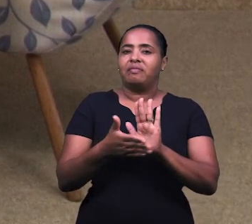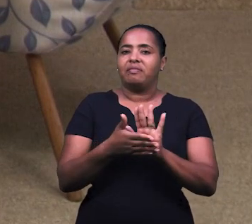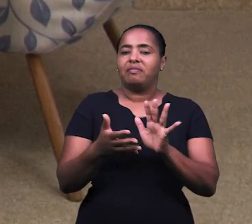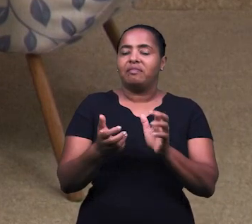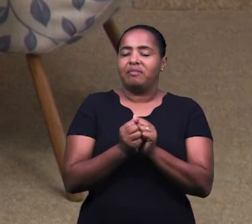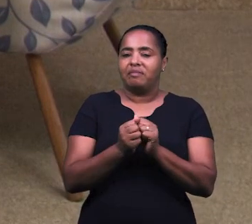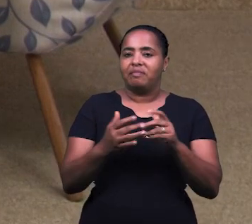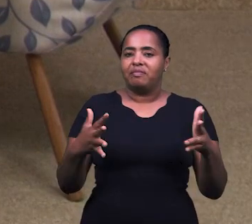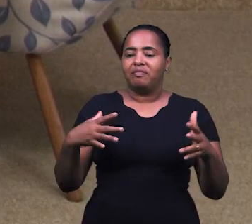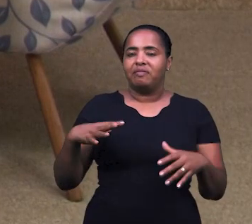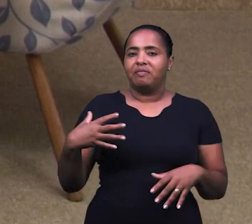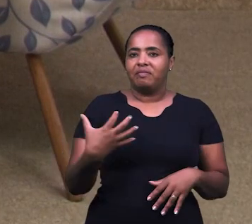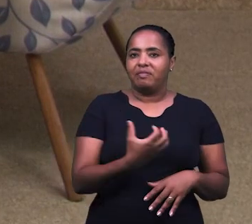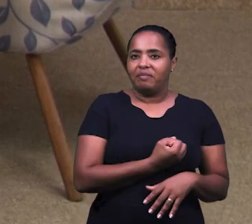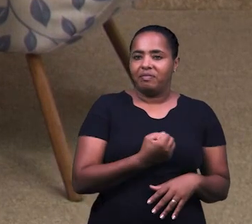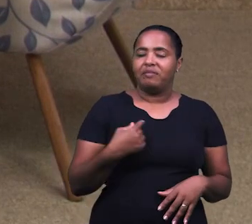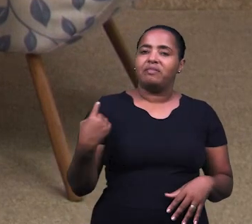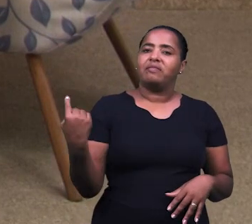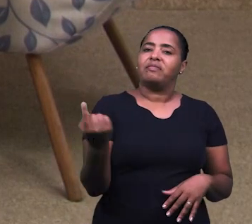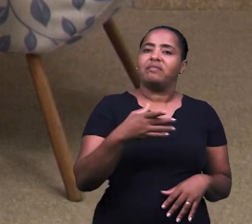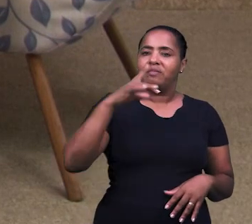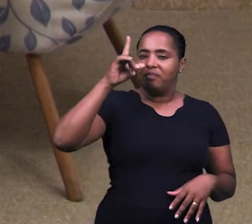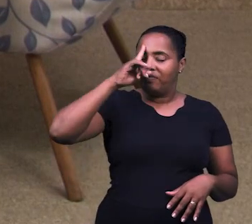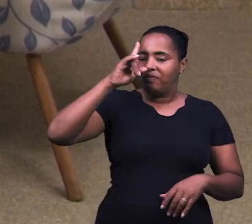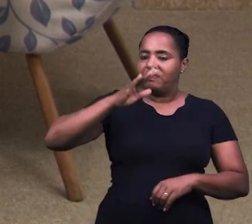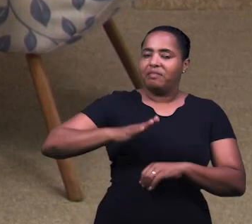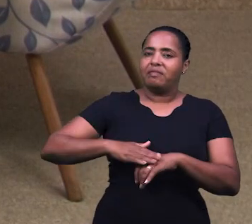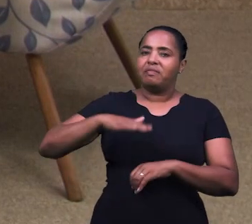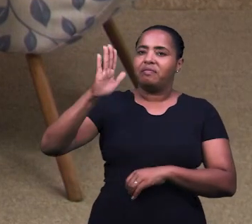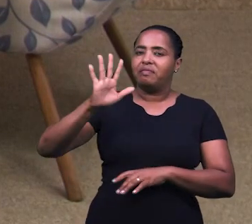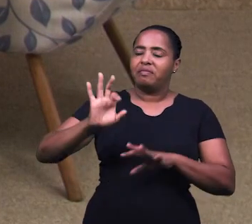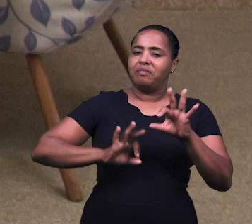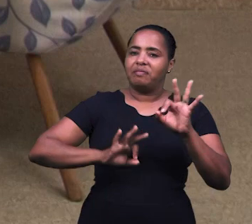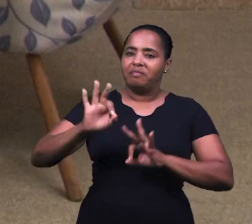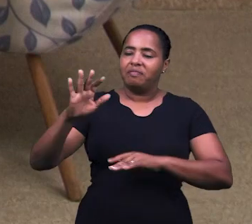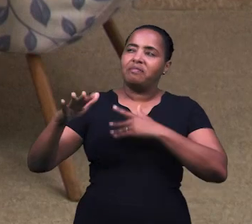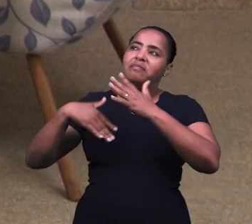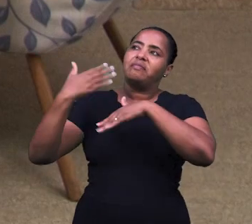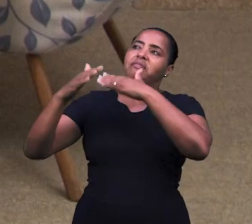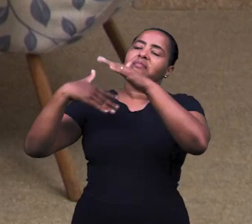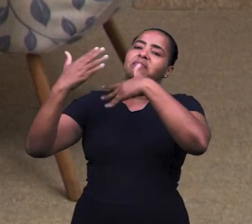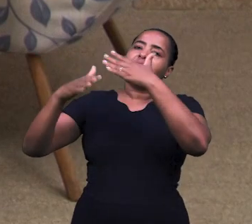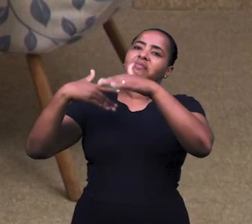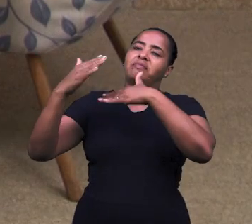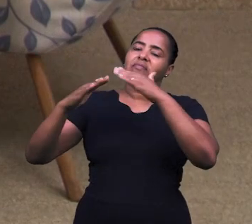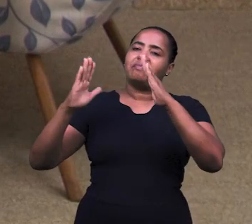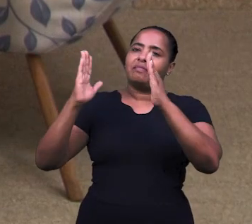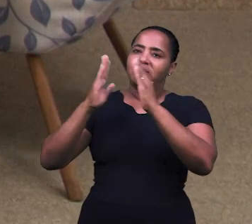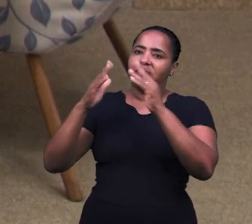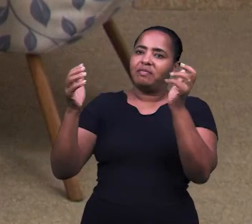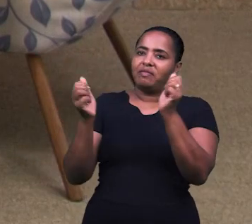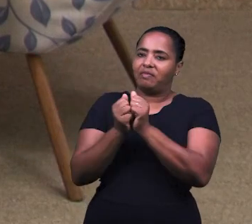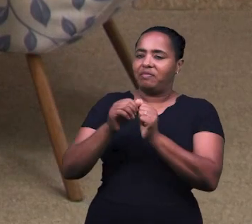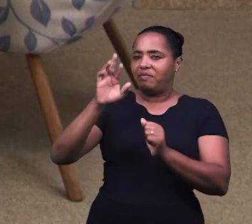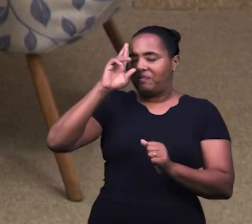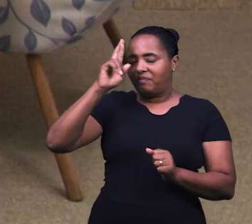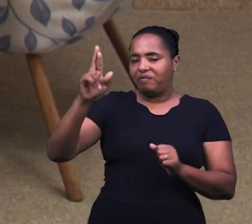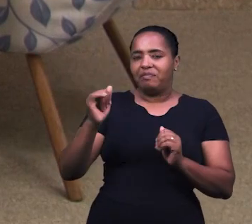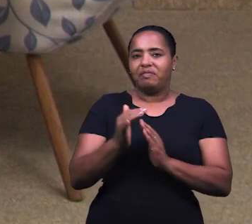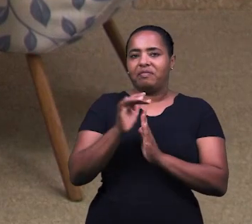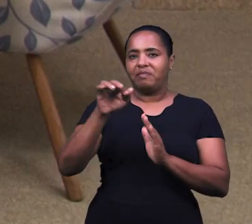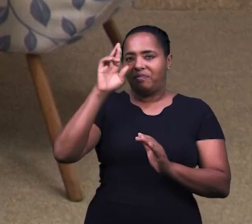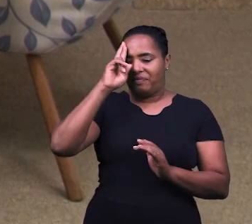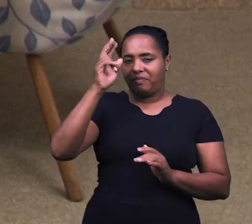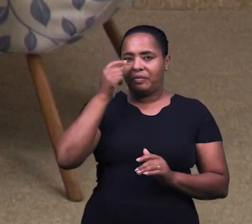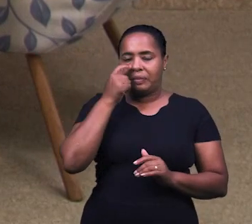projeto glorioso de salvação e vamos sendo cada dia mais preparados, edificados para morarmos com Ele.